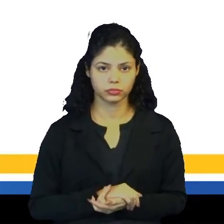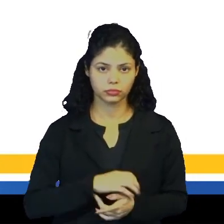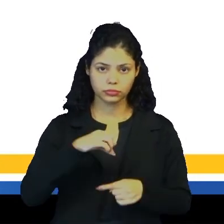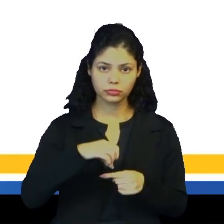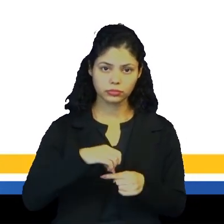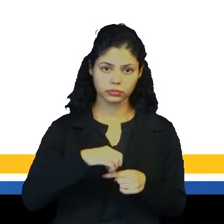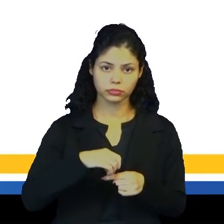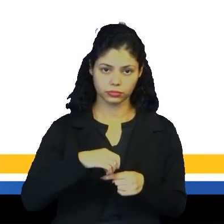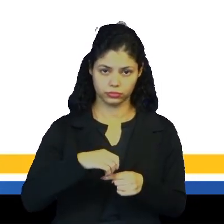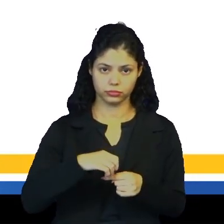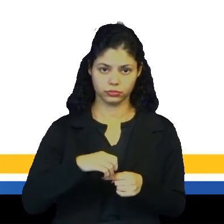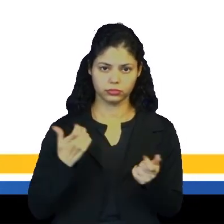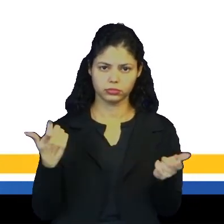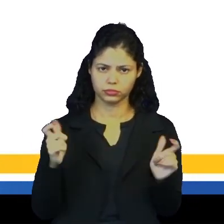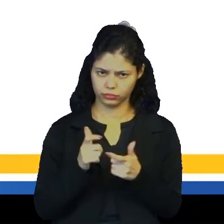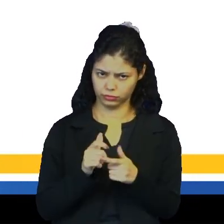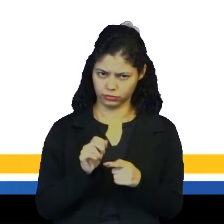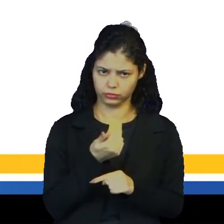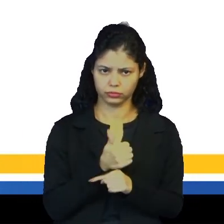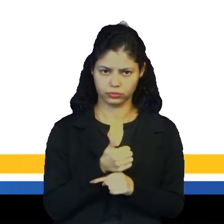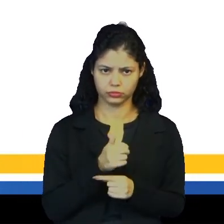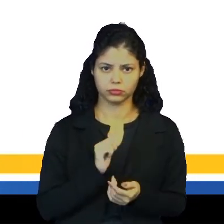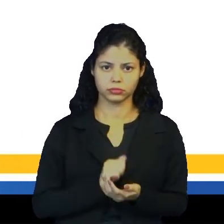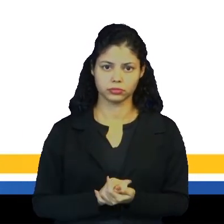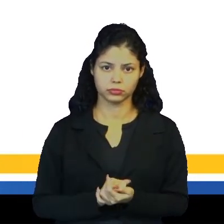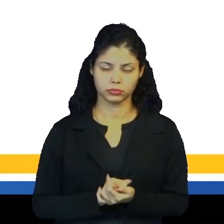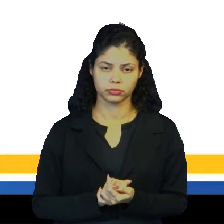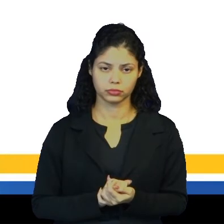O 9 é menor que o 11.